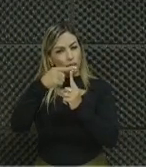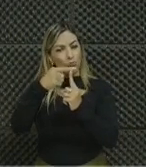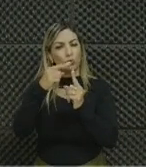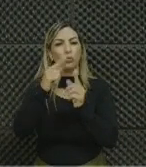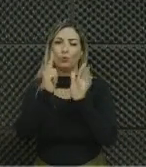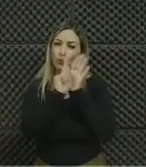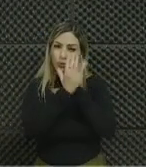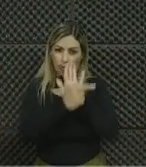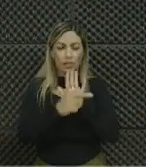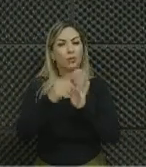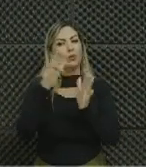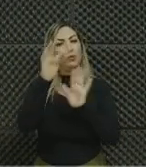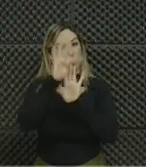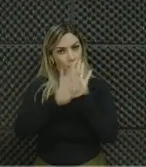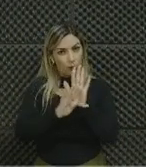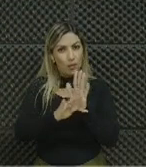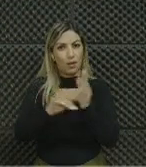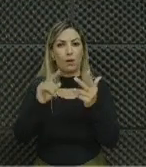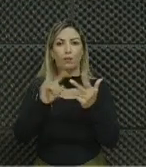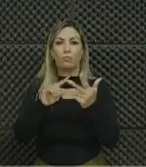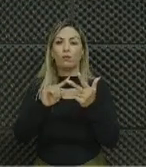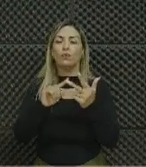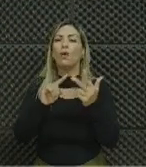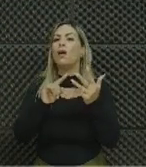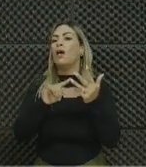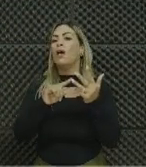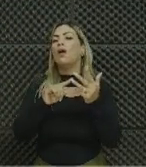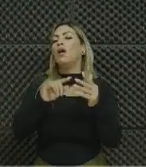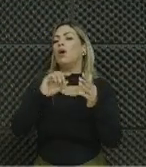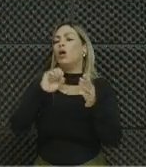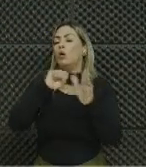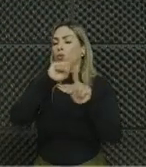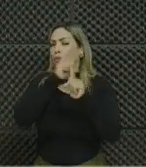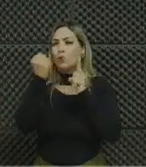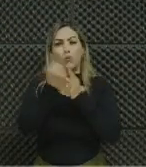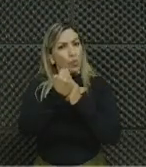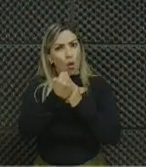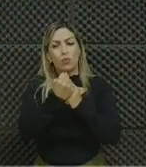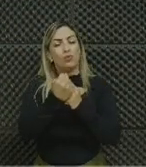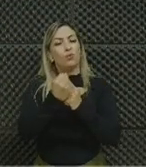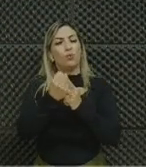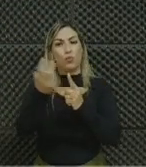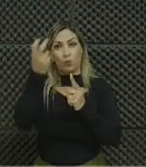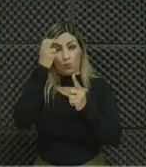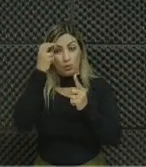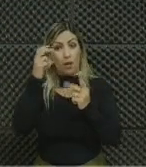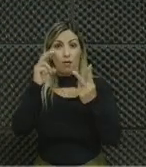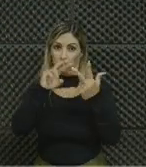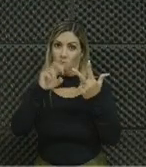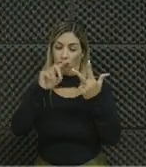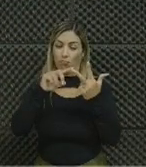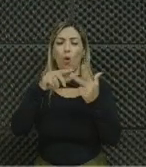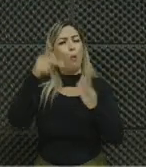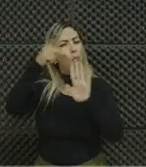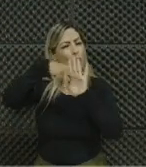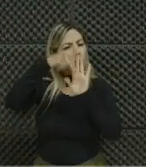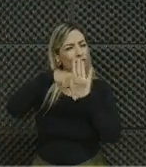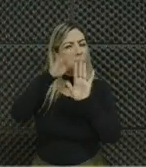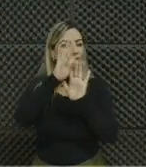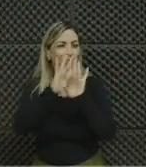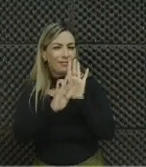os repertórios socioculturais que você tem que colocar. A competência 3 é o projeto de texto, aquele texto que mostra que